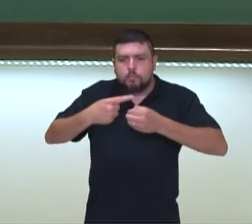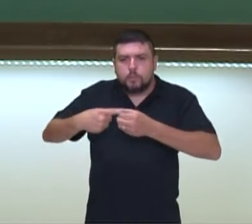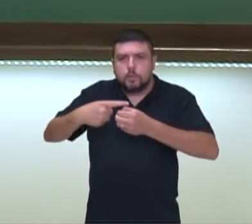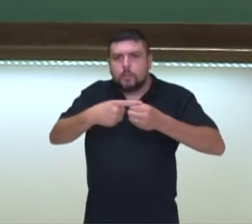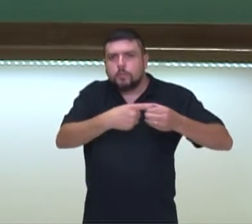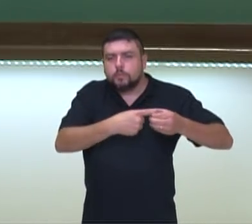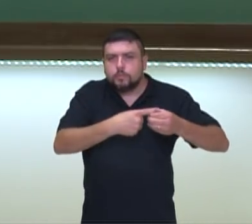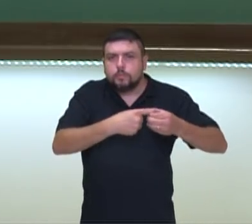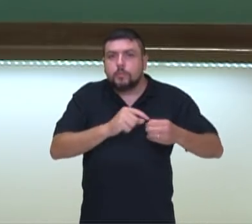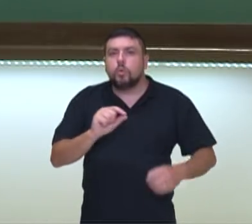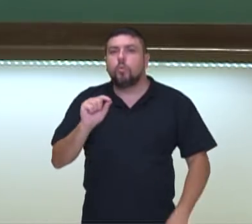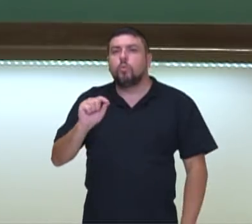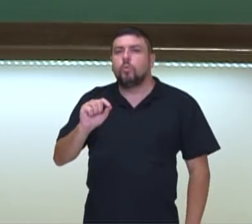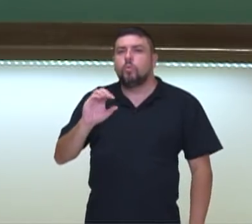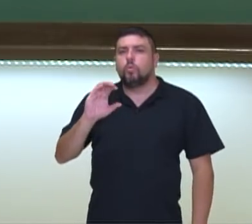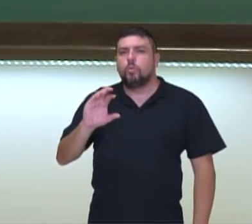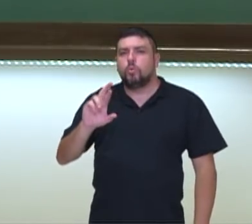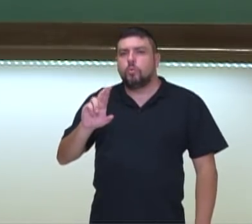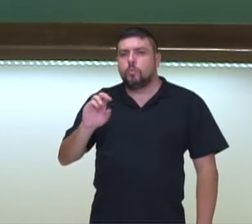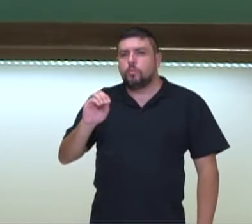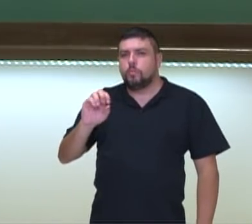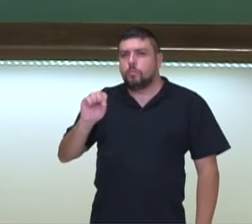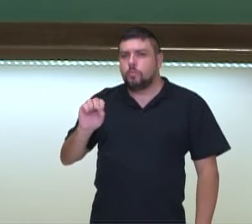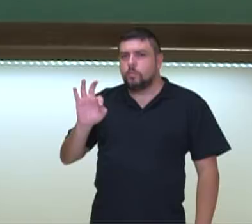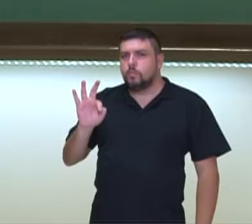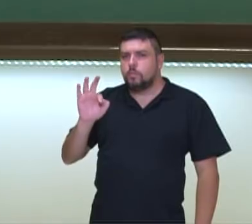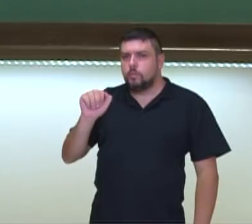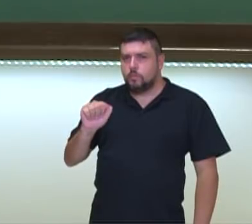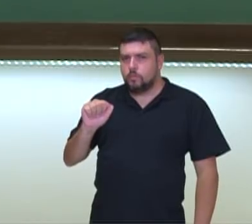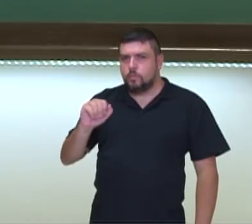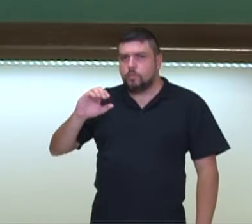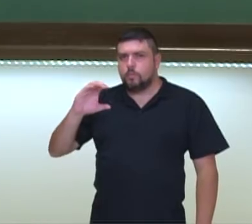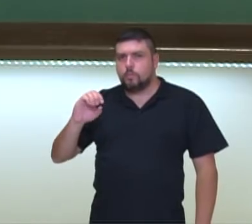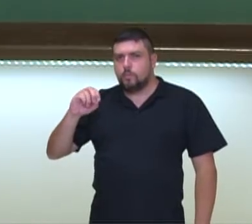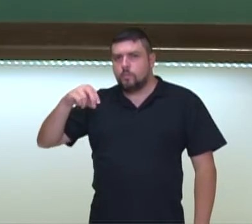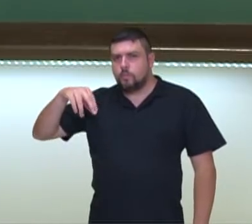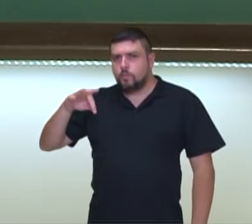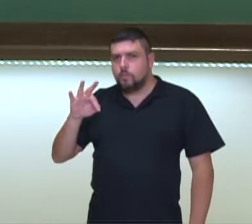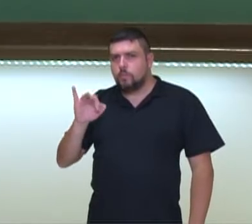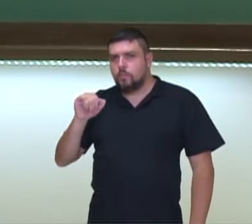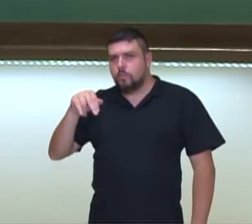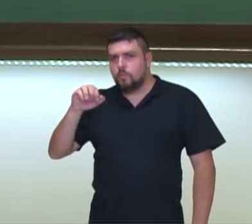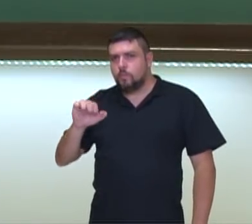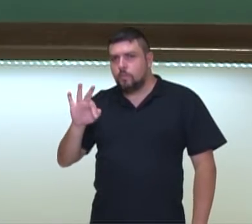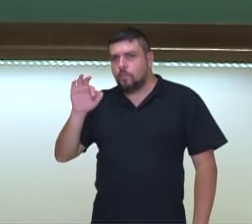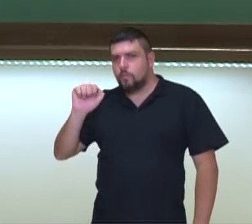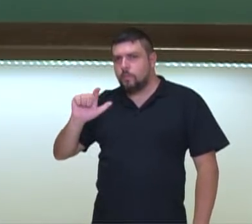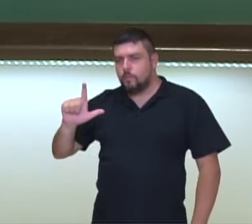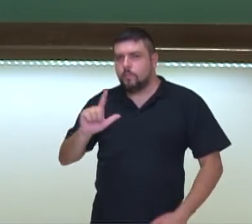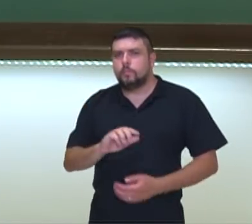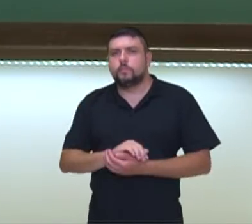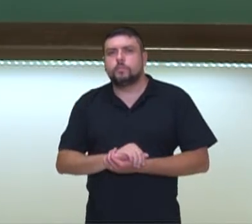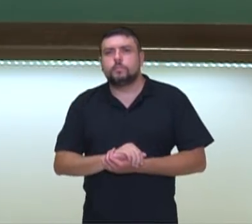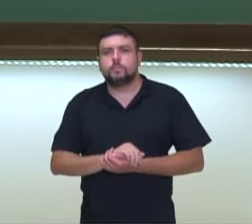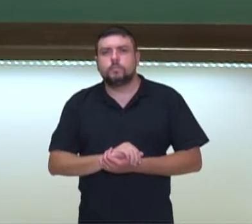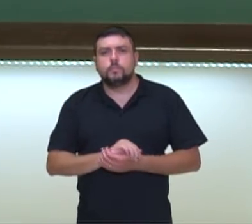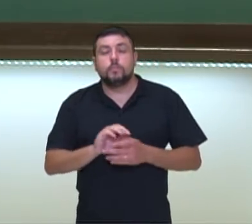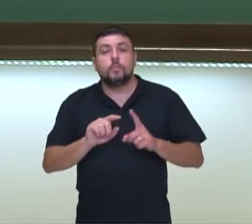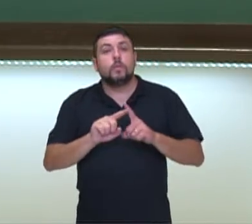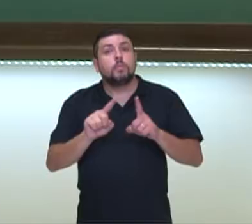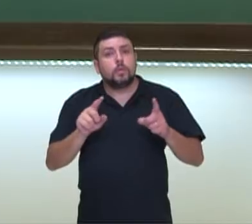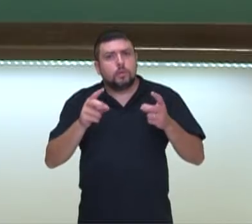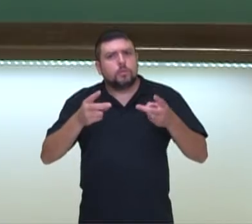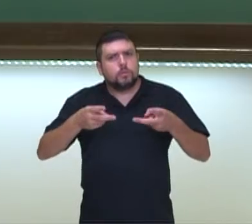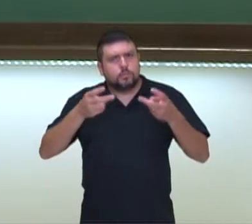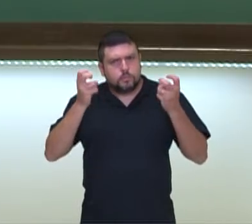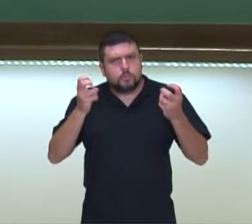crosta, ótimo, e é a crosta continental. Mas repare na quantidade de